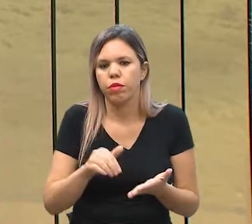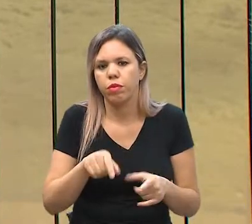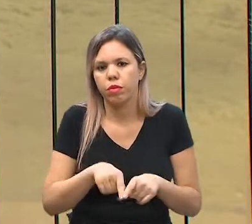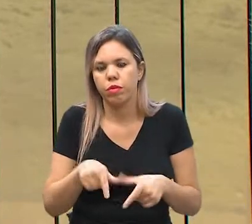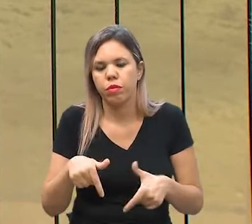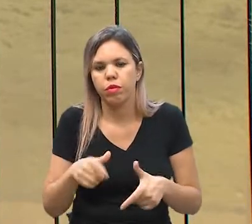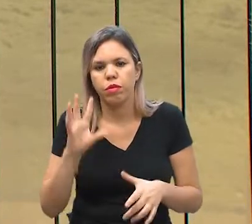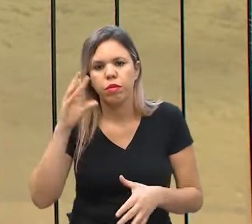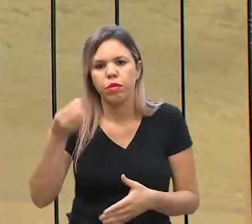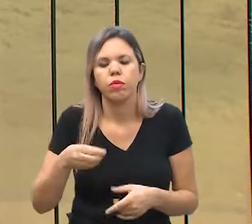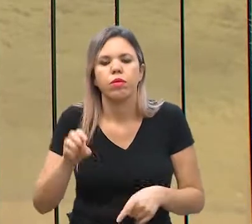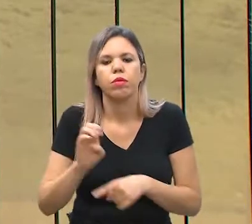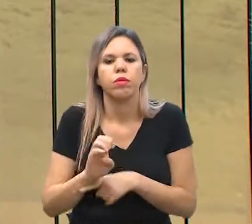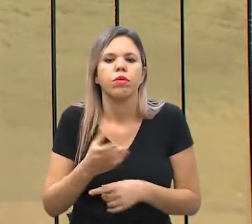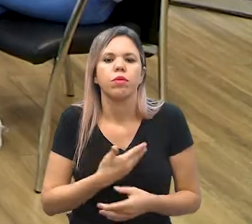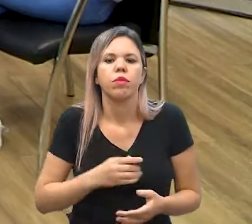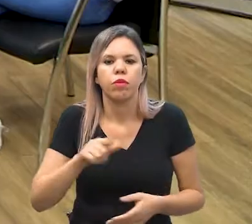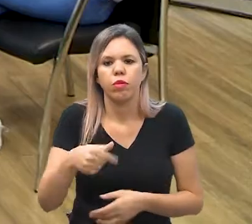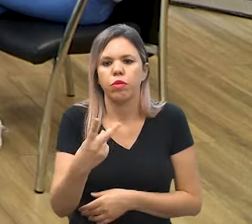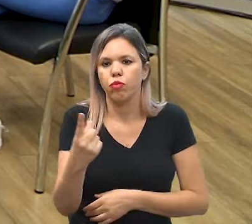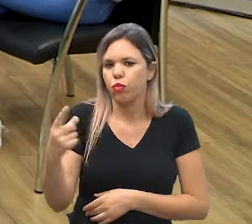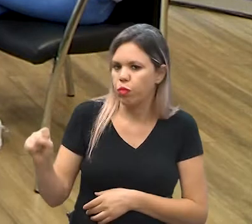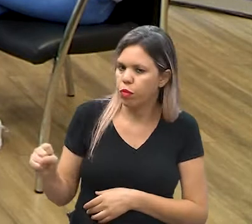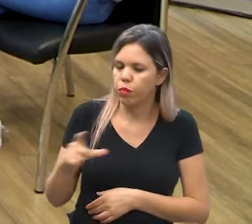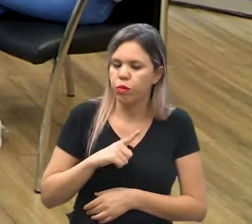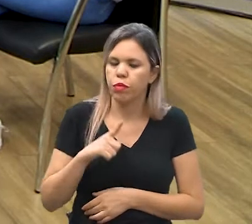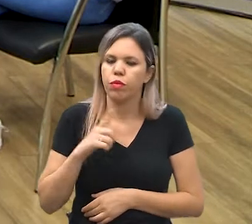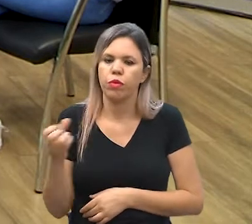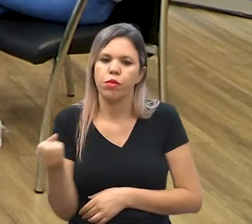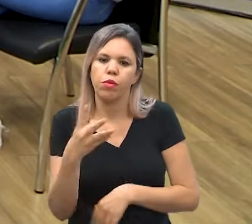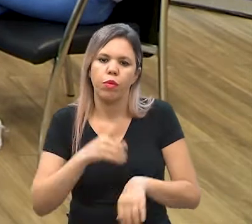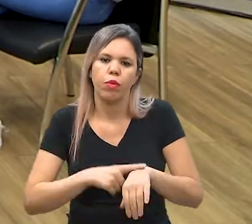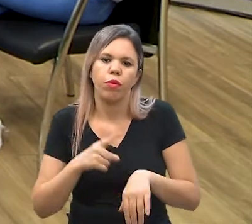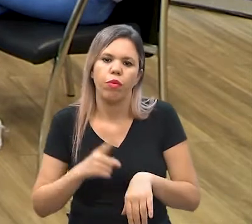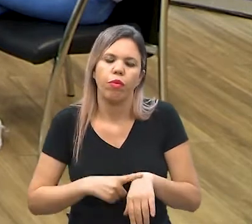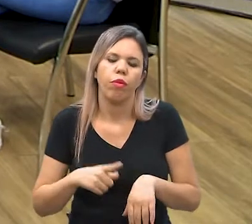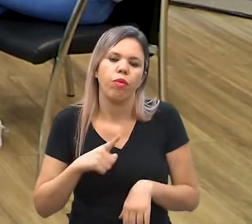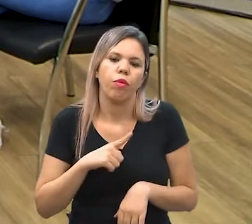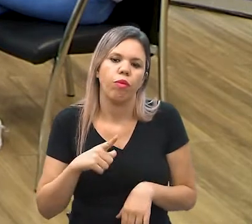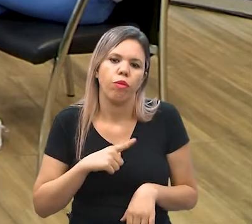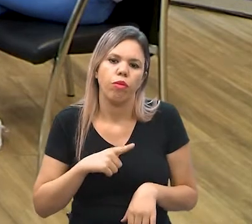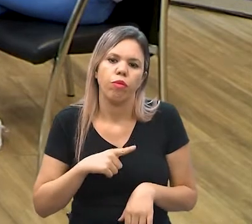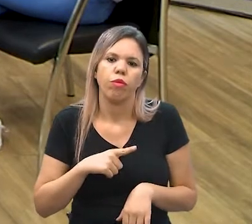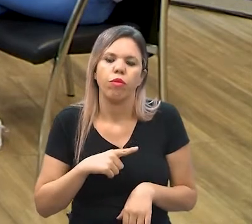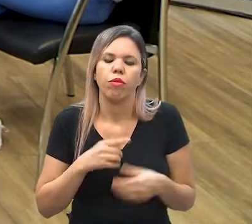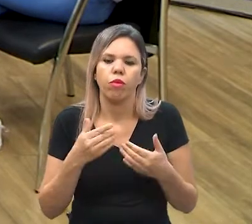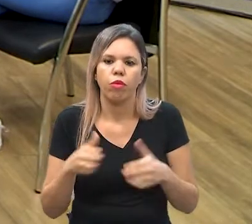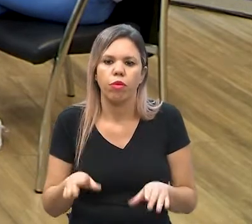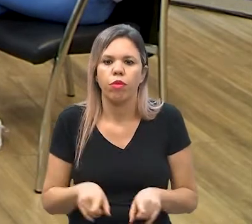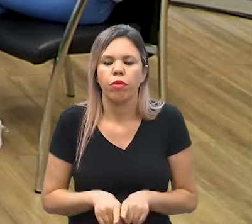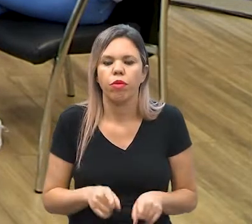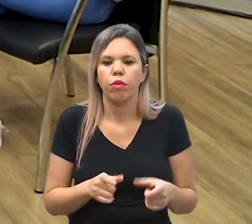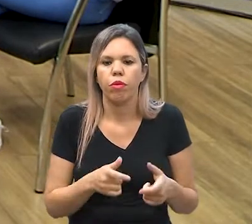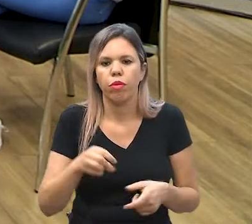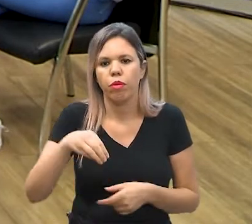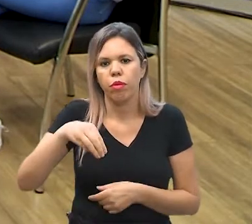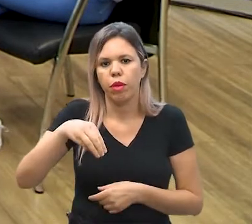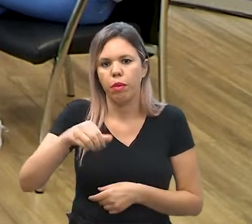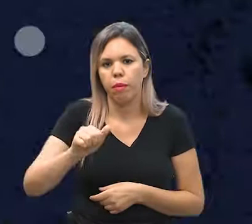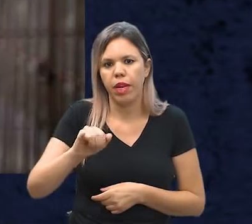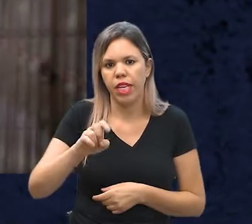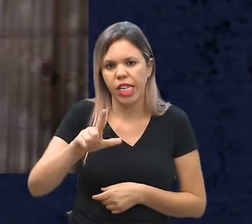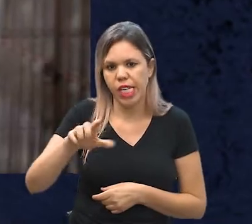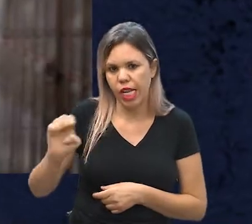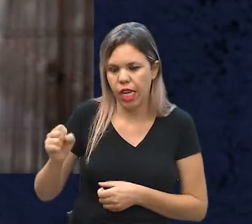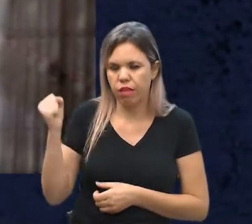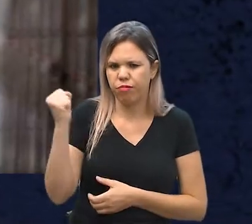pouco mais a questão estadual. 2018 teve um novo momento, né, teve um novo estalo, foi quando a Marielle foi